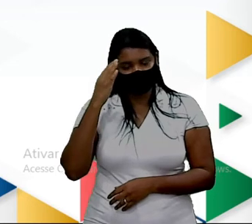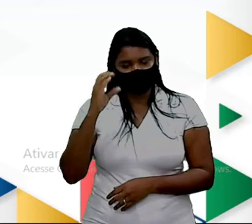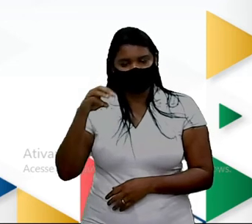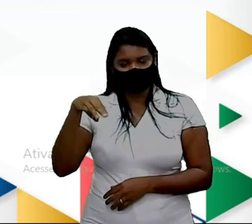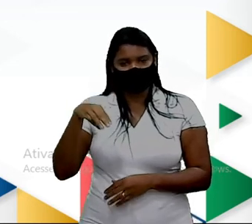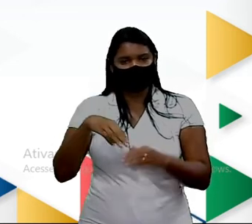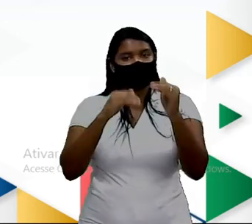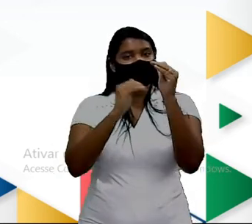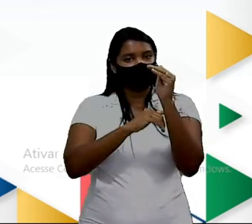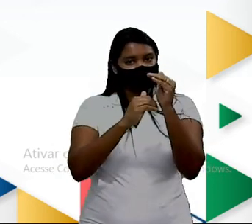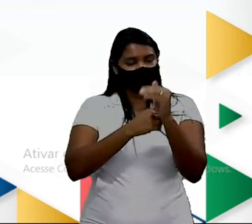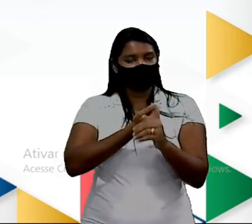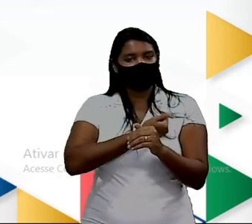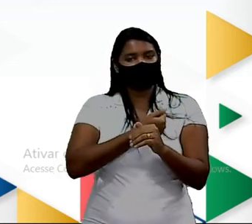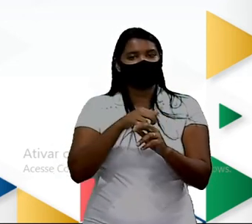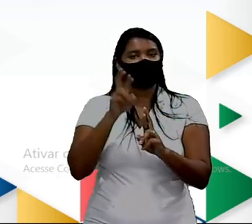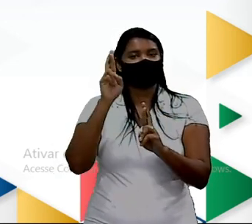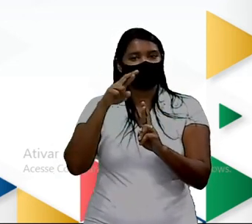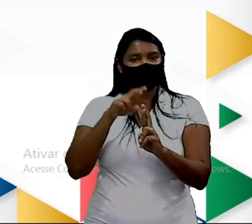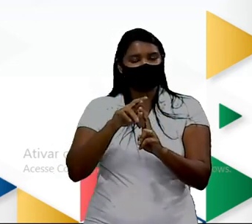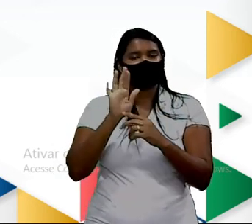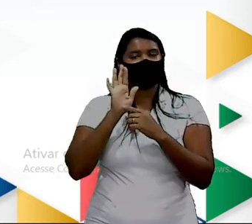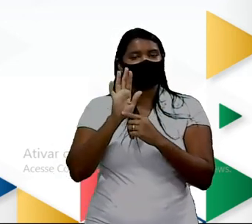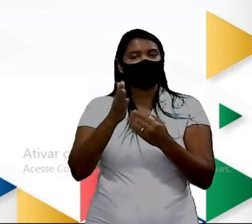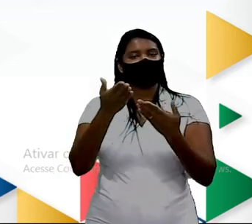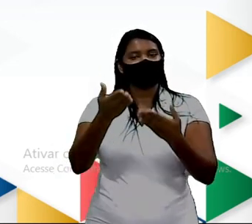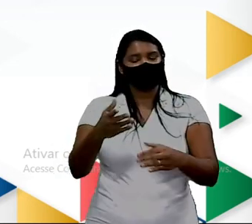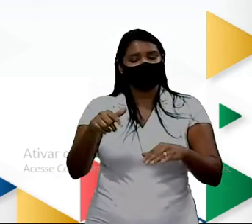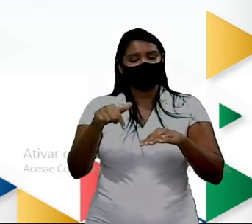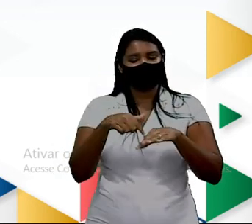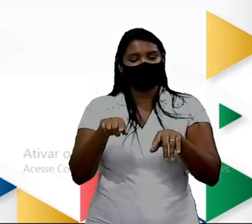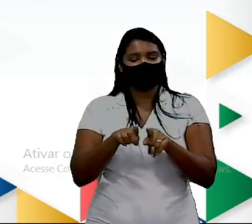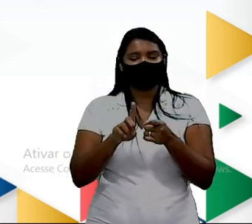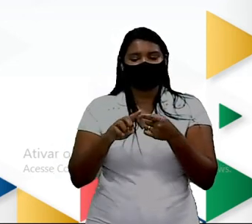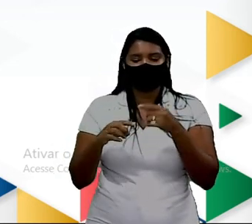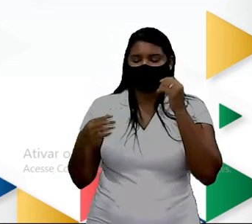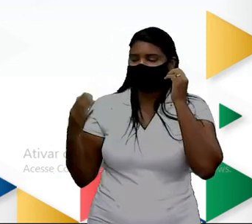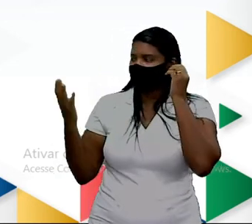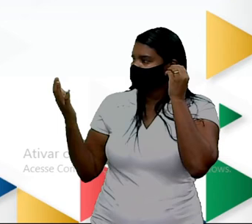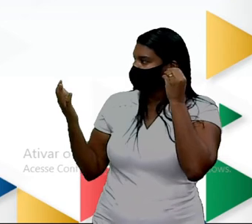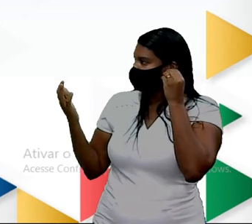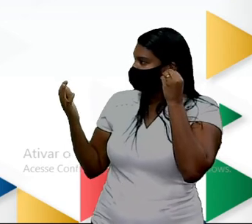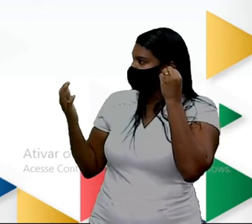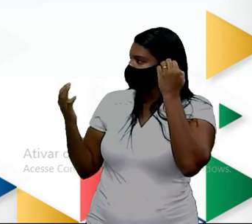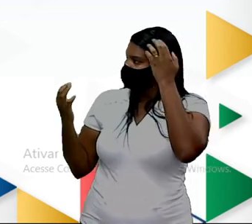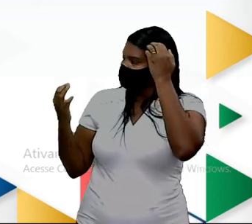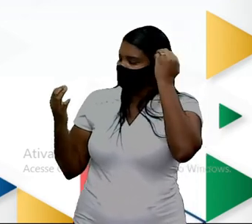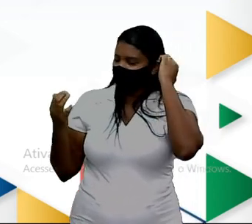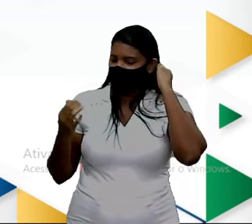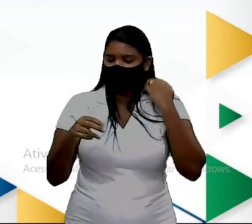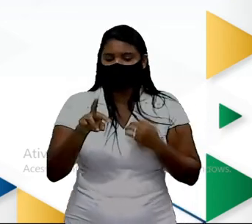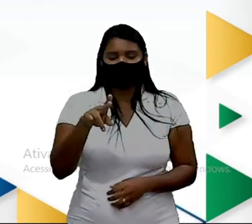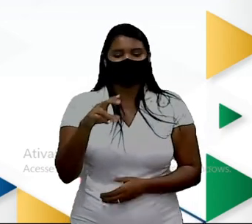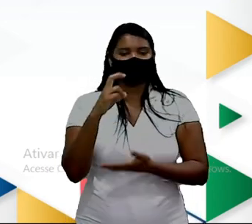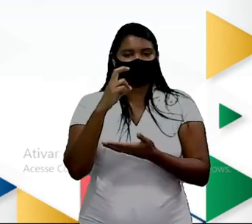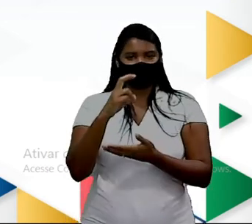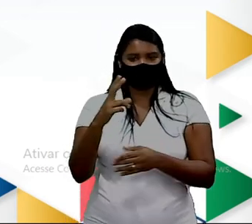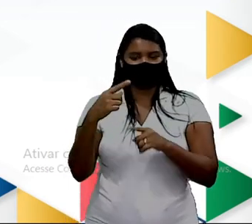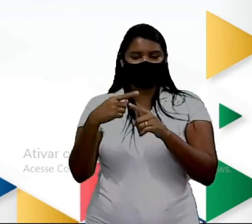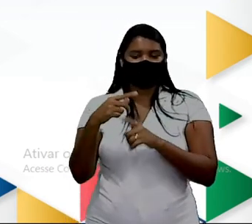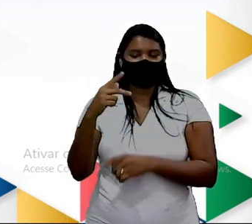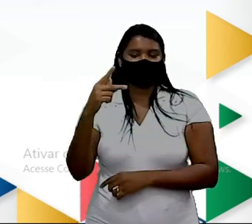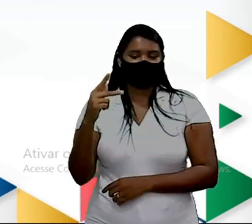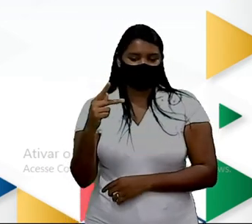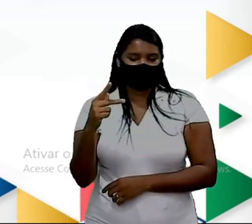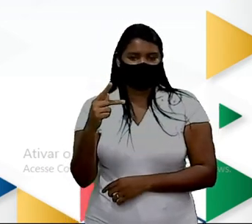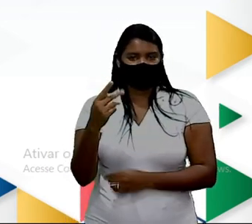que representa provavelmente o tamanho do seu pé a partir dessa fórmula aí, ok? O número do calçado é igual a 5 vezes P, P